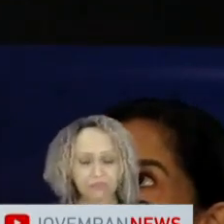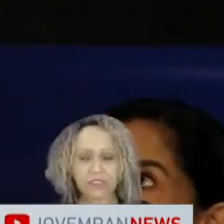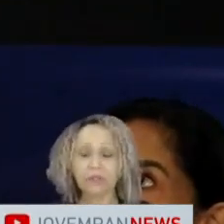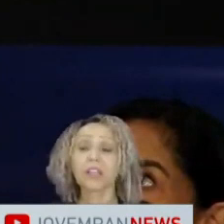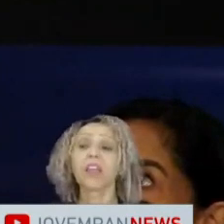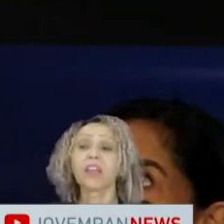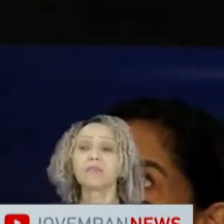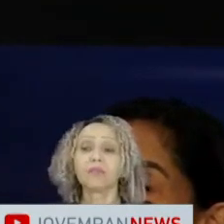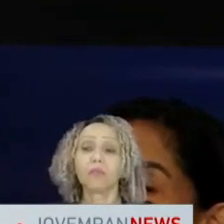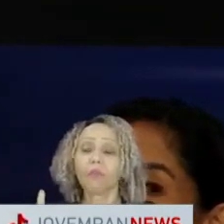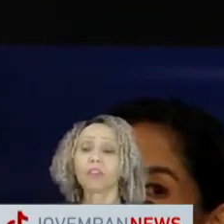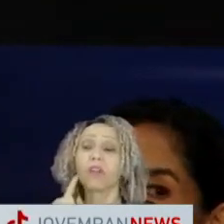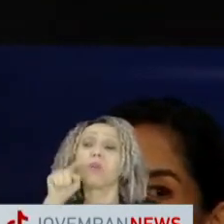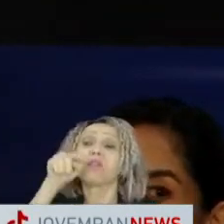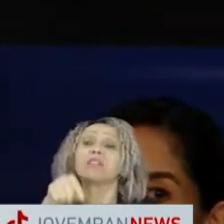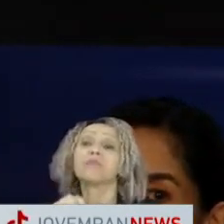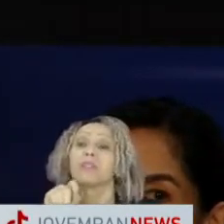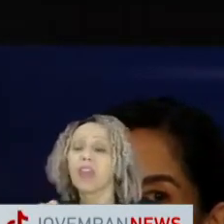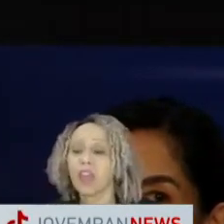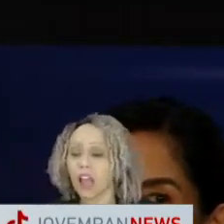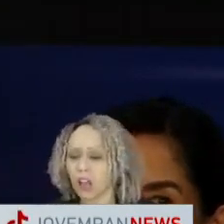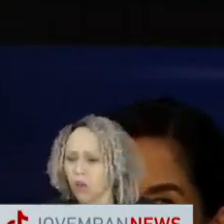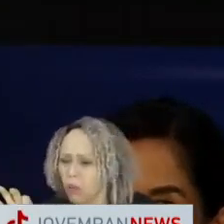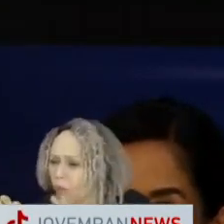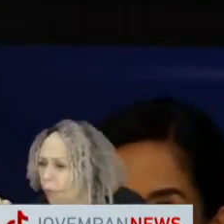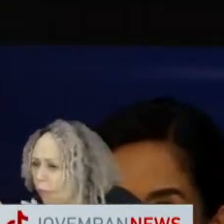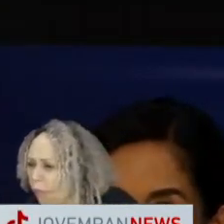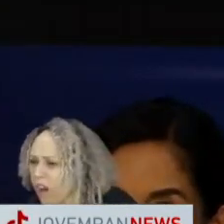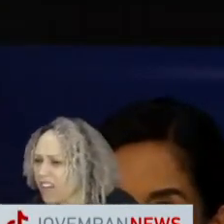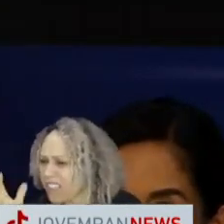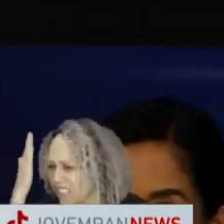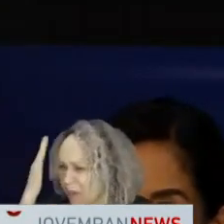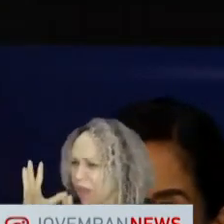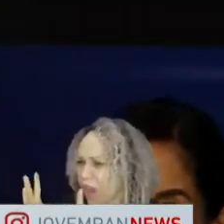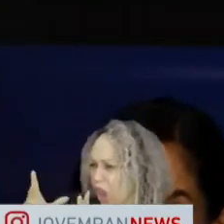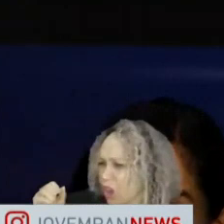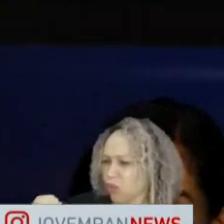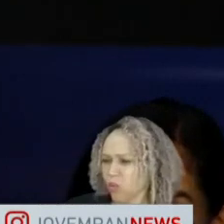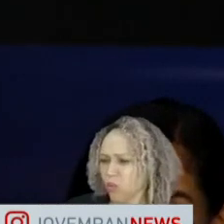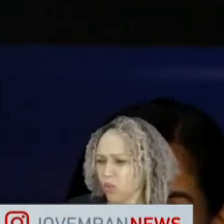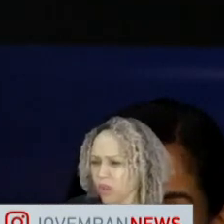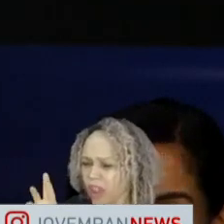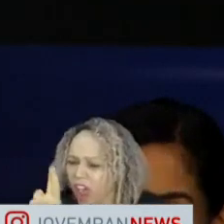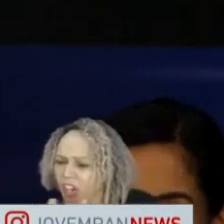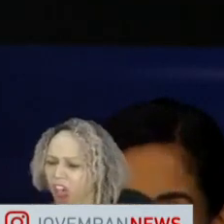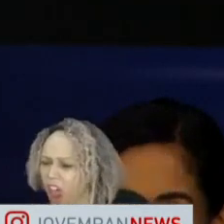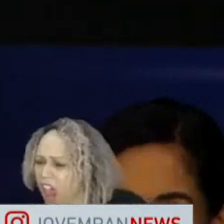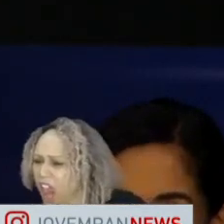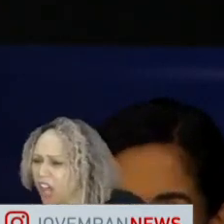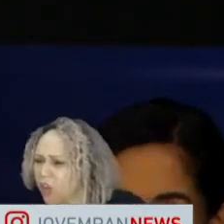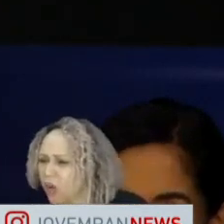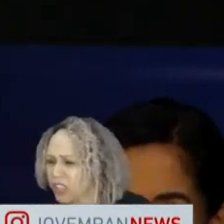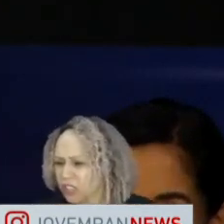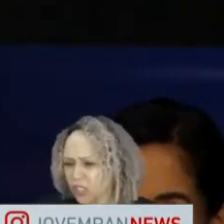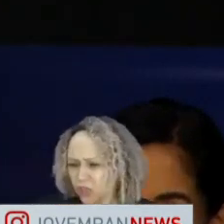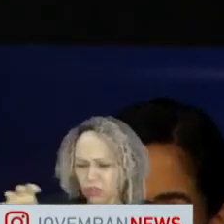dia 1º, já rapidamente fazer, se Deus quiser, um grande governo em benefício